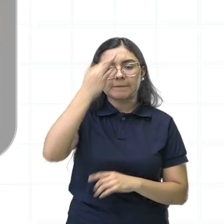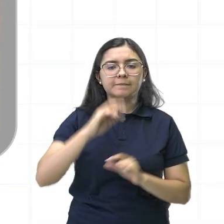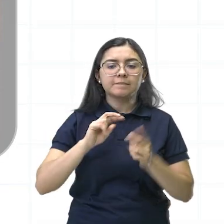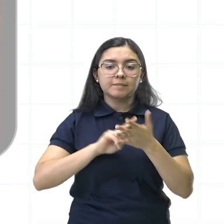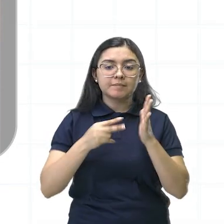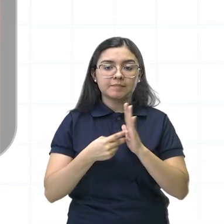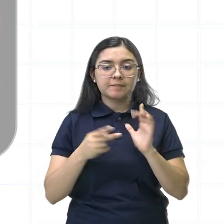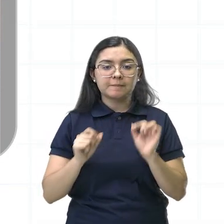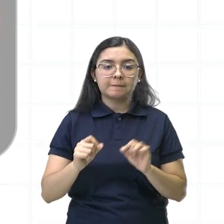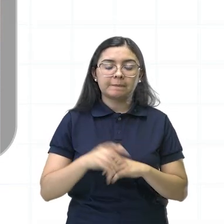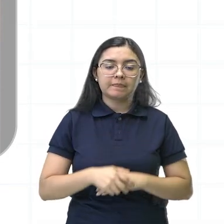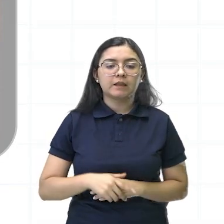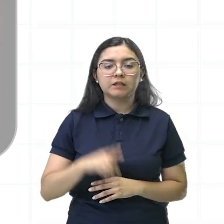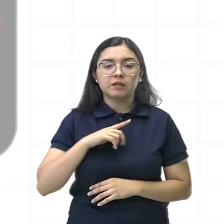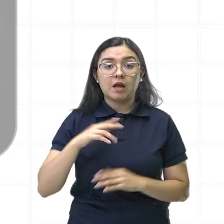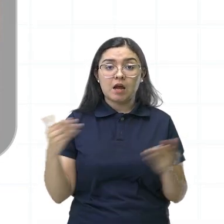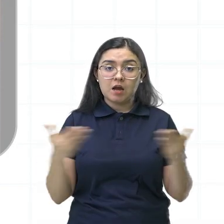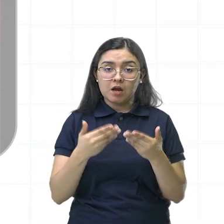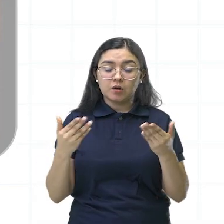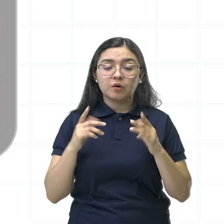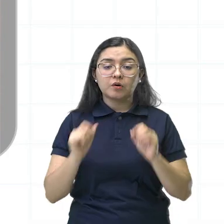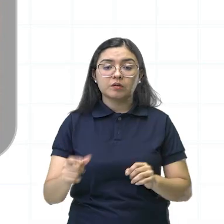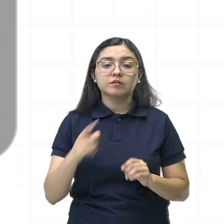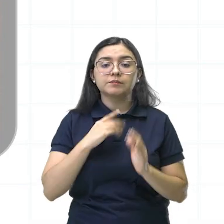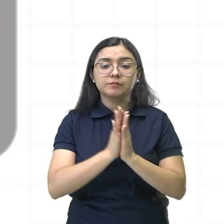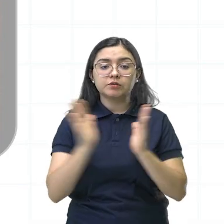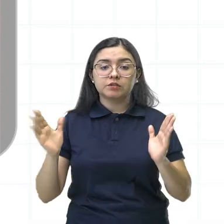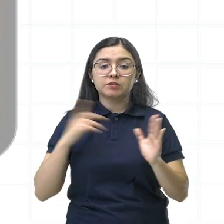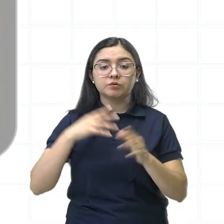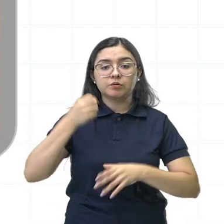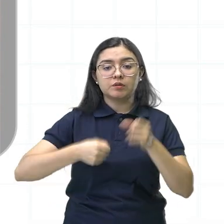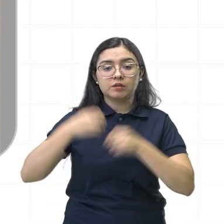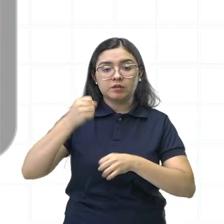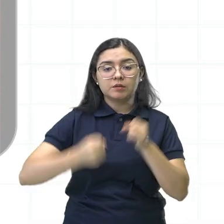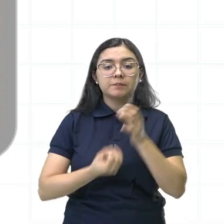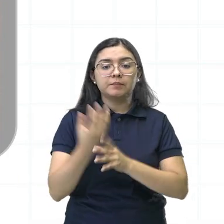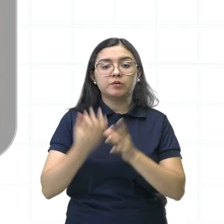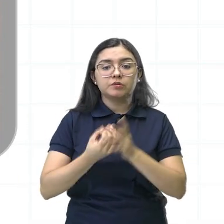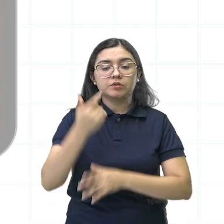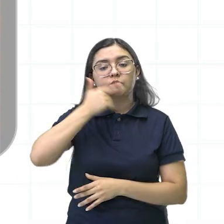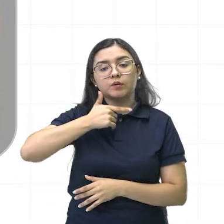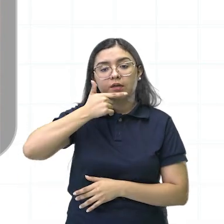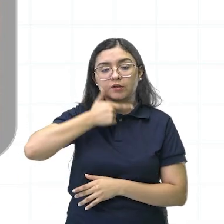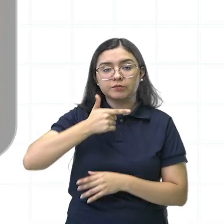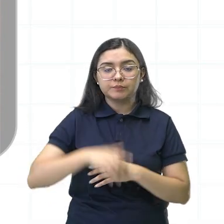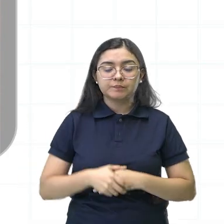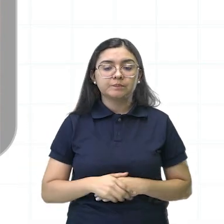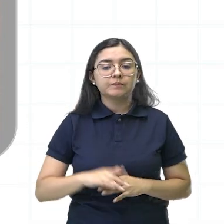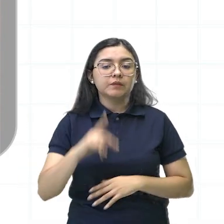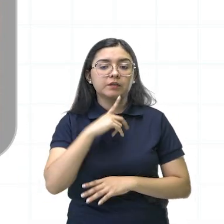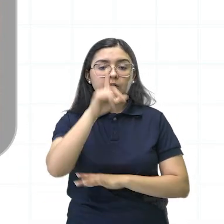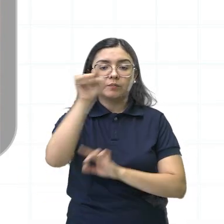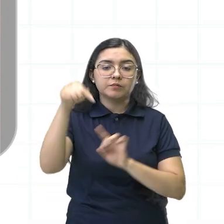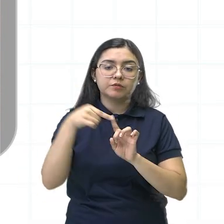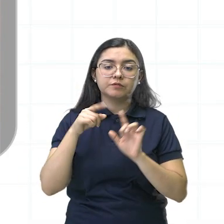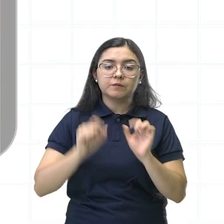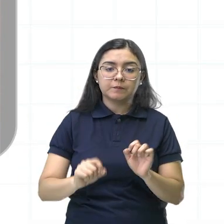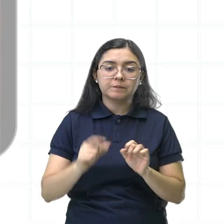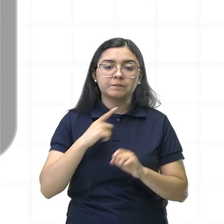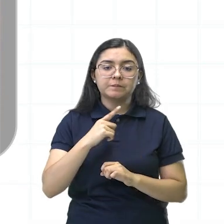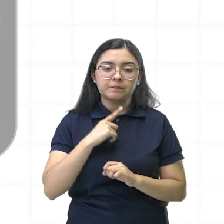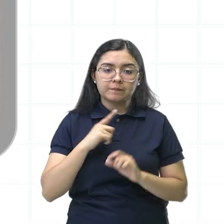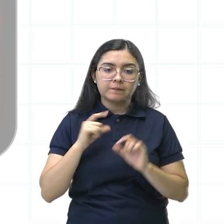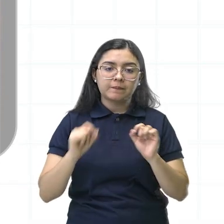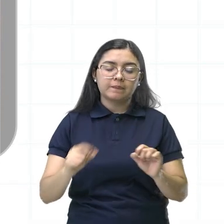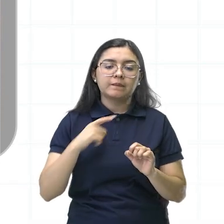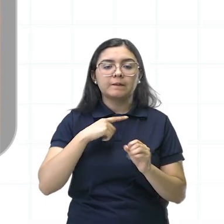é a fermentação, mas não do pão agora, do leite, para a produção do queijo, que tem como objetivo